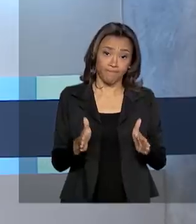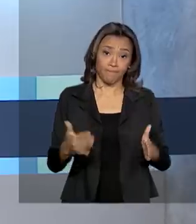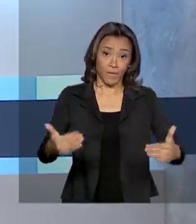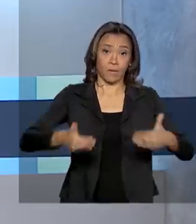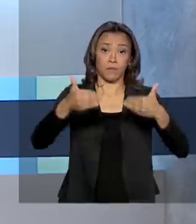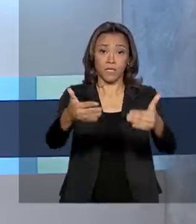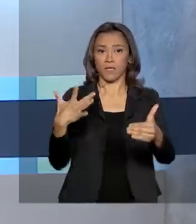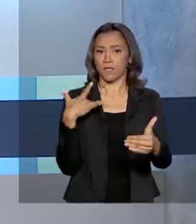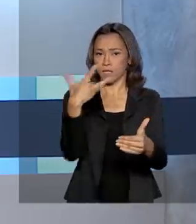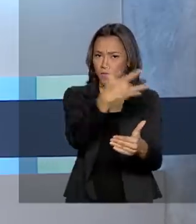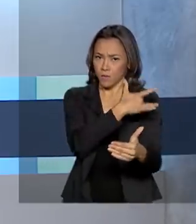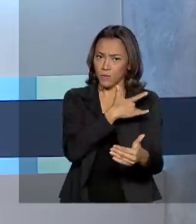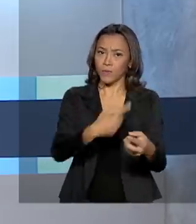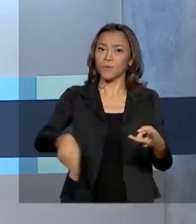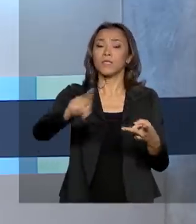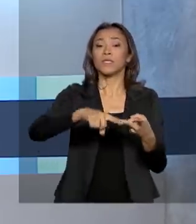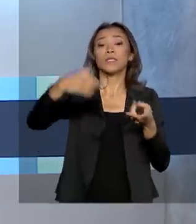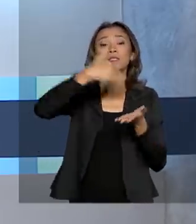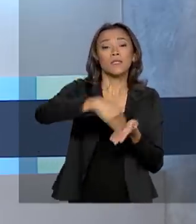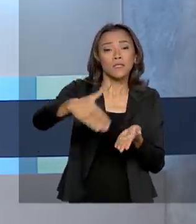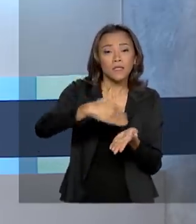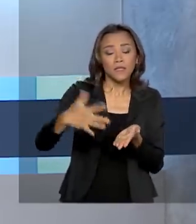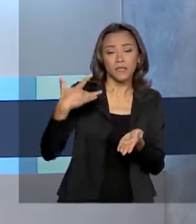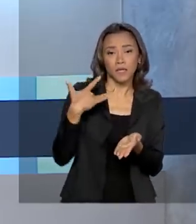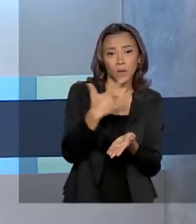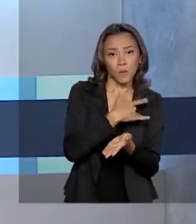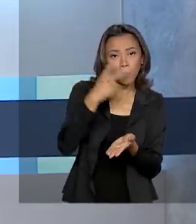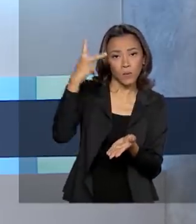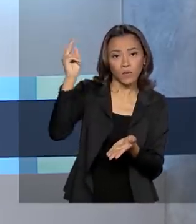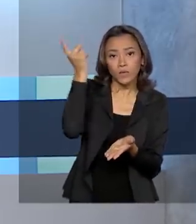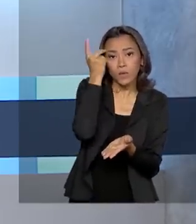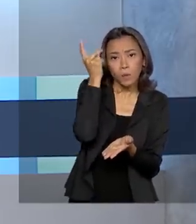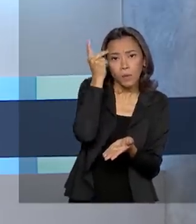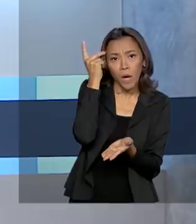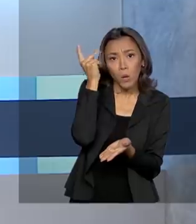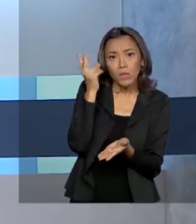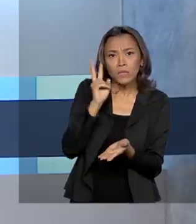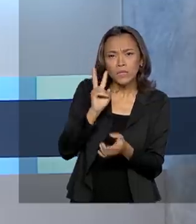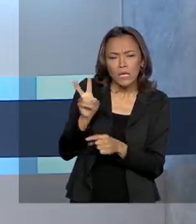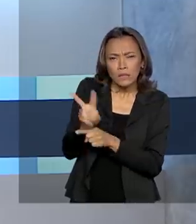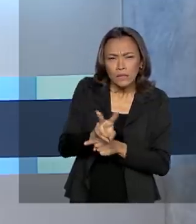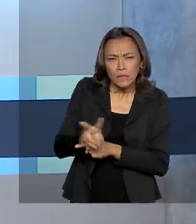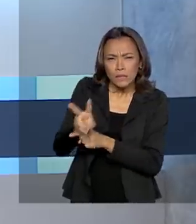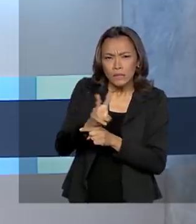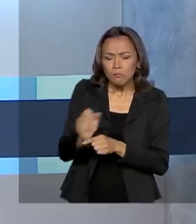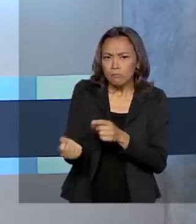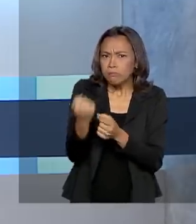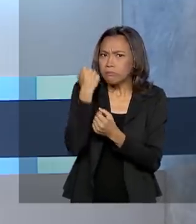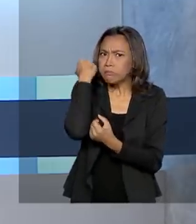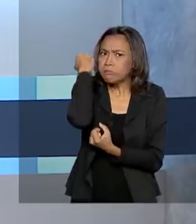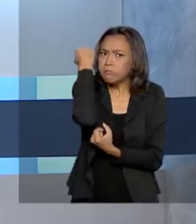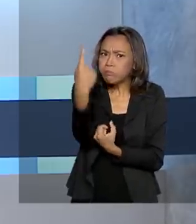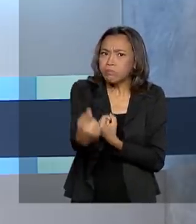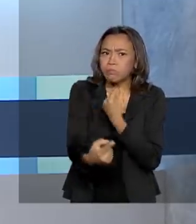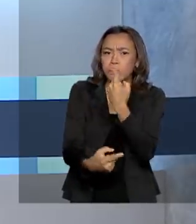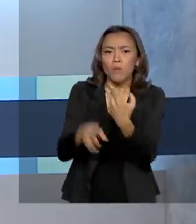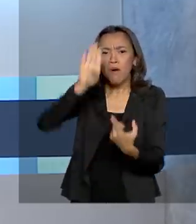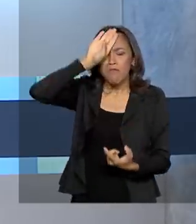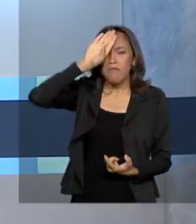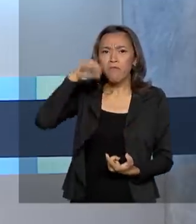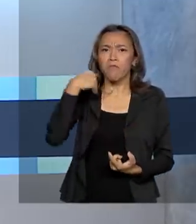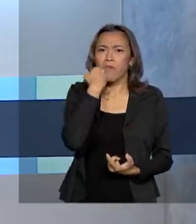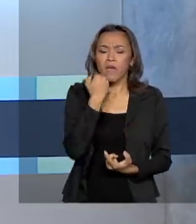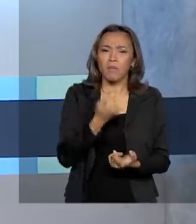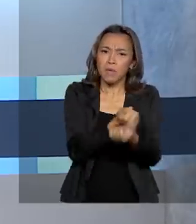da saúde ea secretaria de saúde de são paulo monitoram um caso raro de febre hemorrágica brasileira que matou um homem no